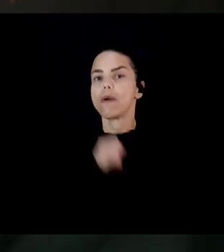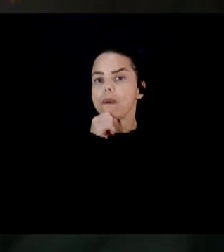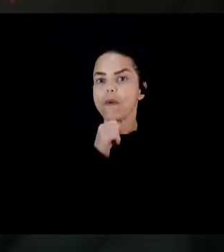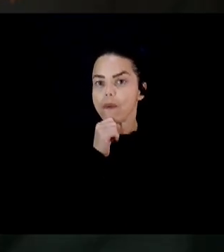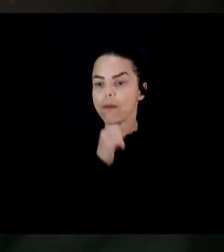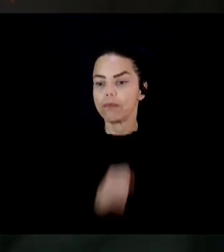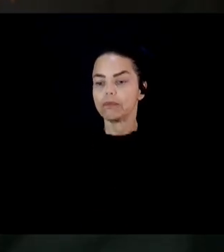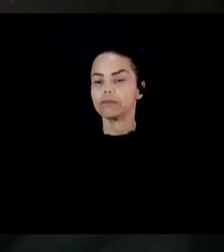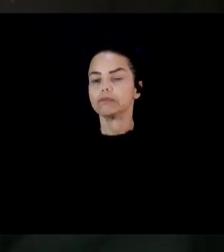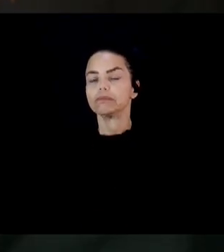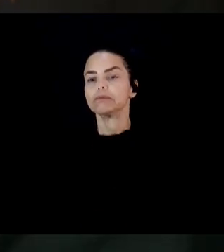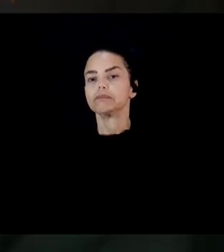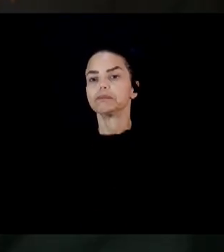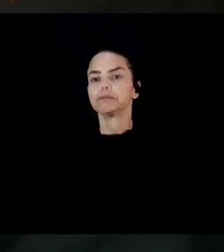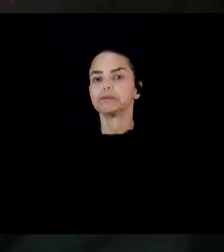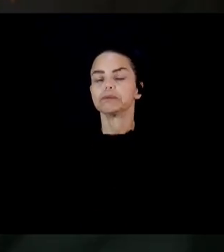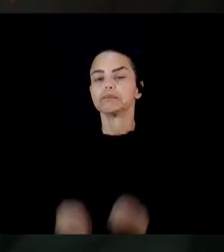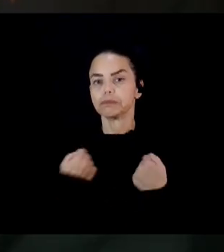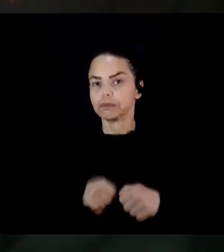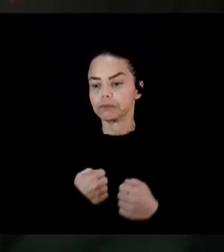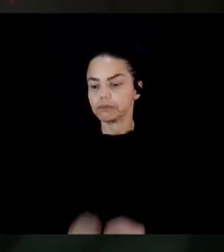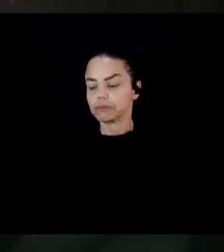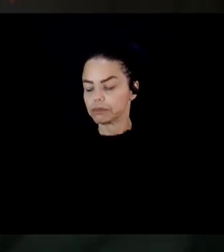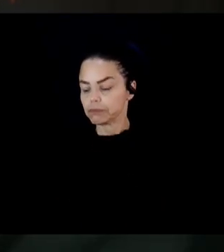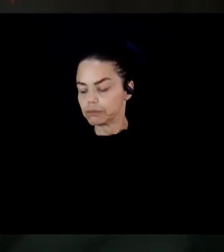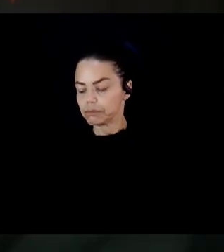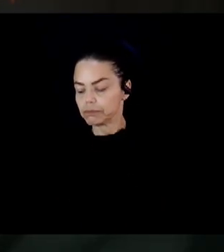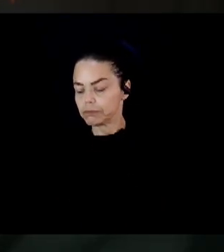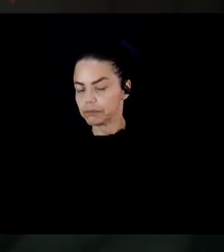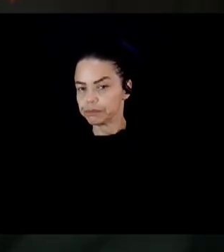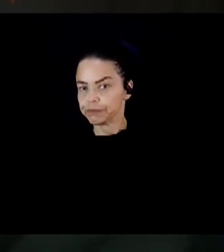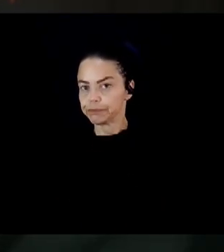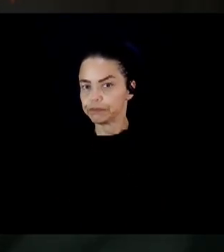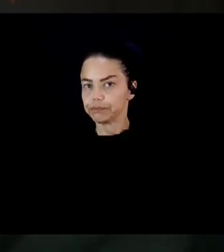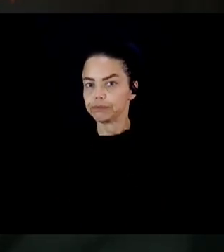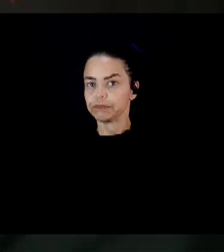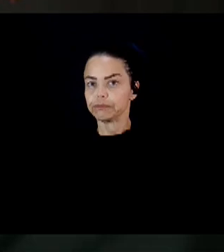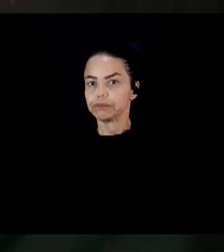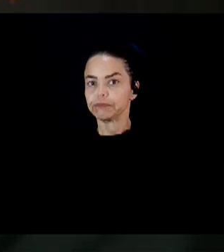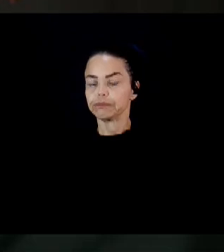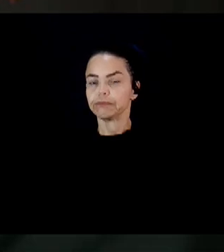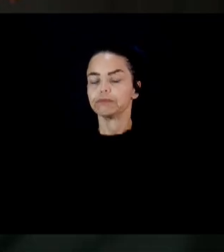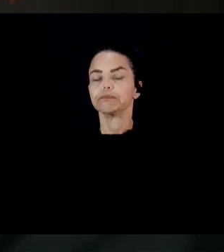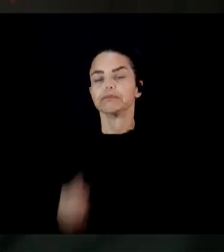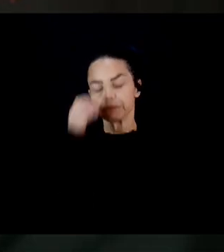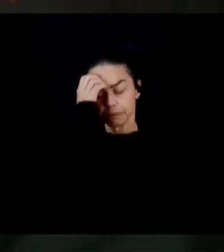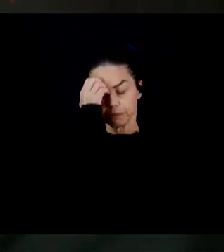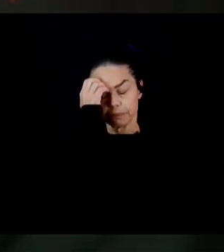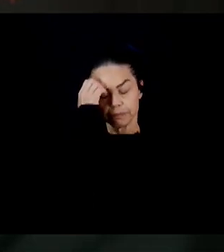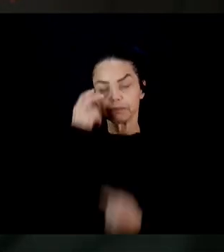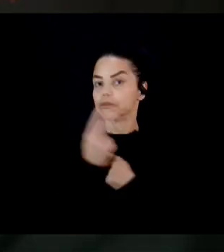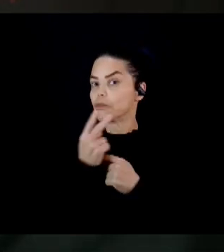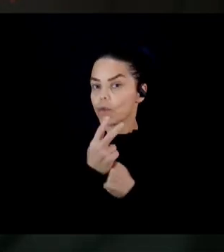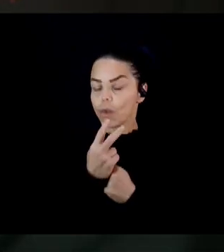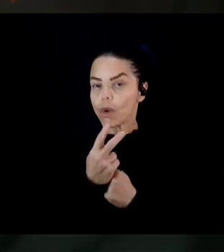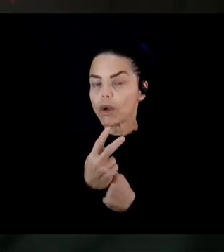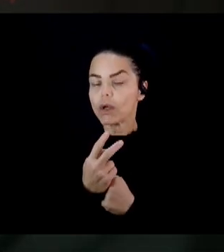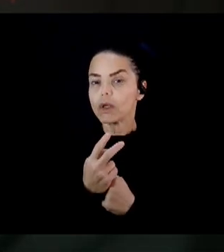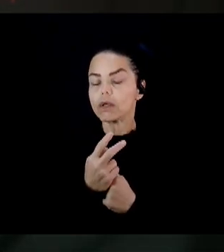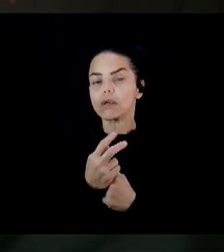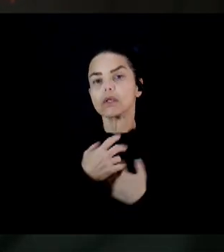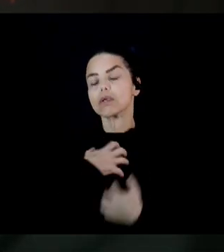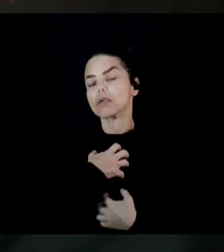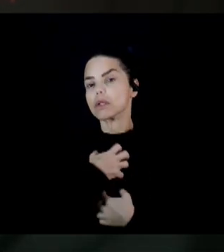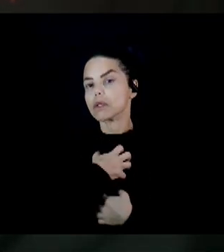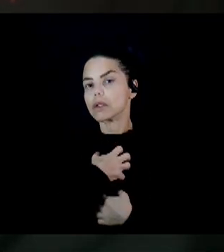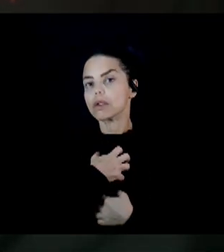gente precisa de autonomia, de cuidado, de autoestima e também, gente, da sensação de pertencimento. A gente não pode